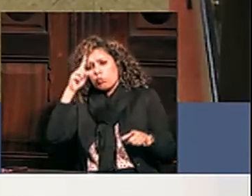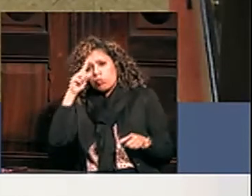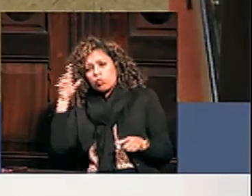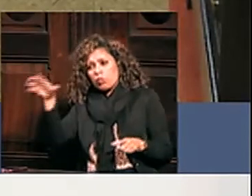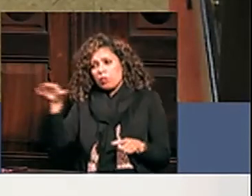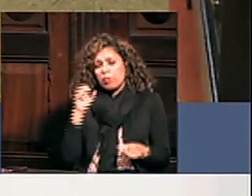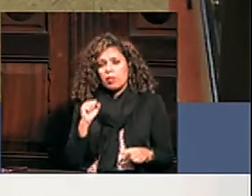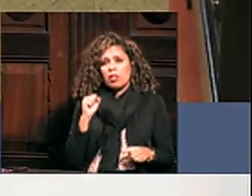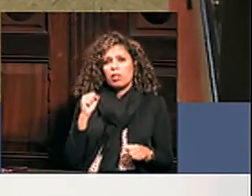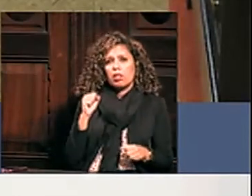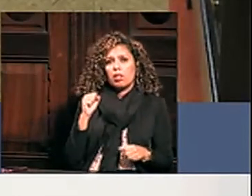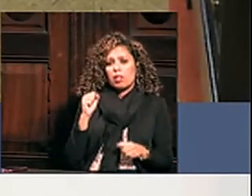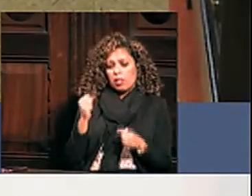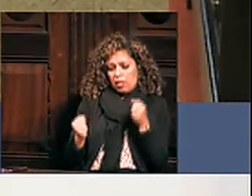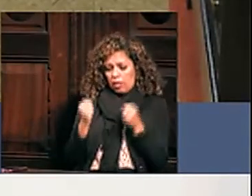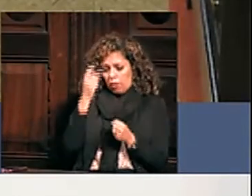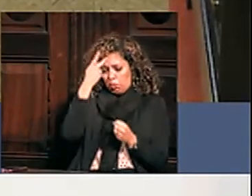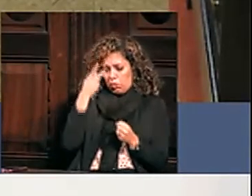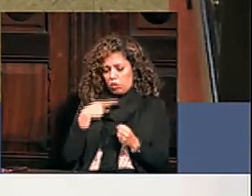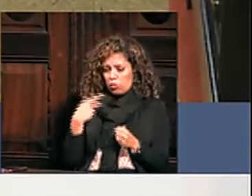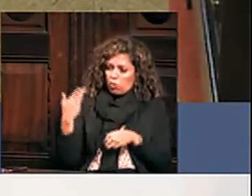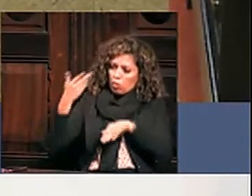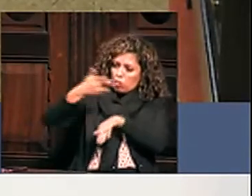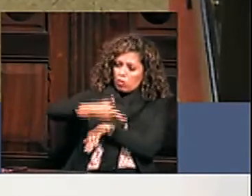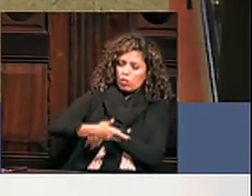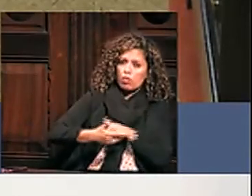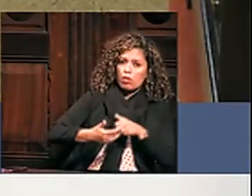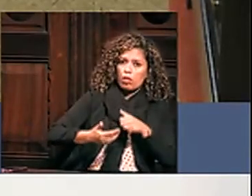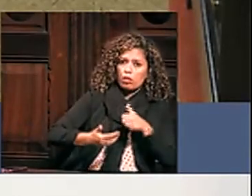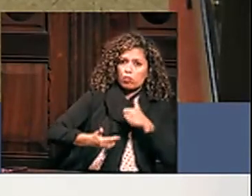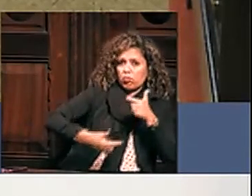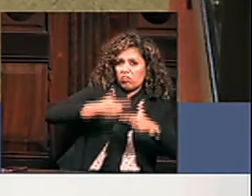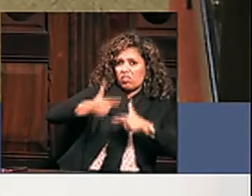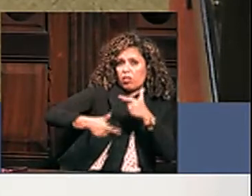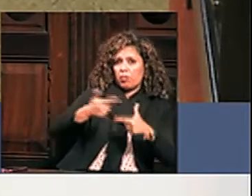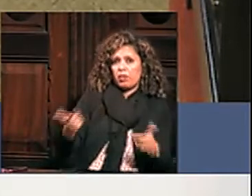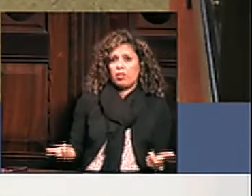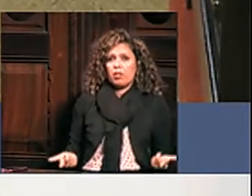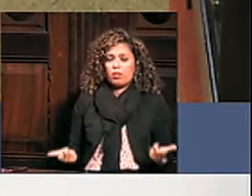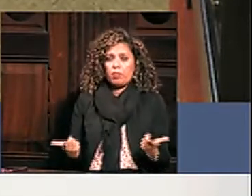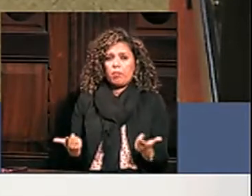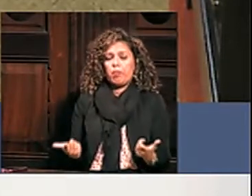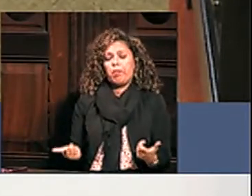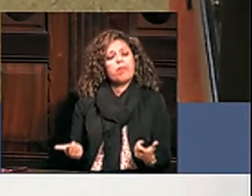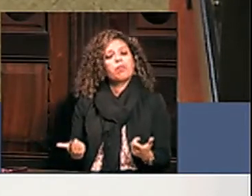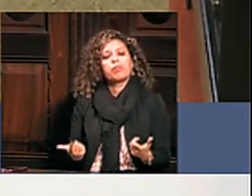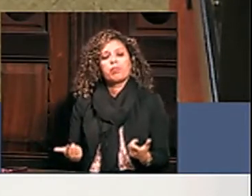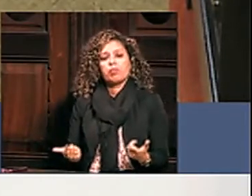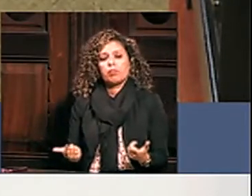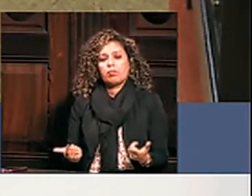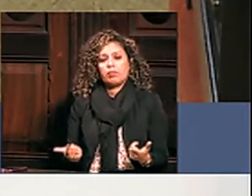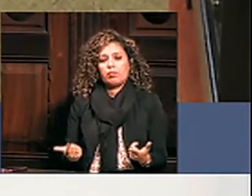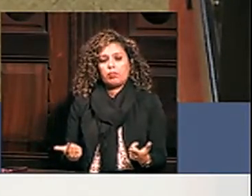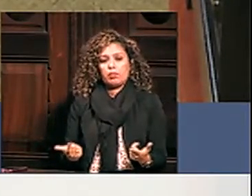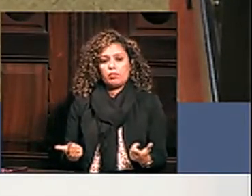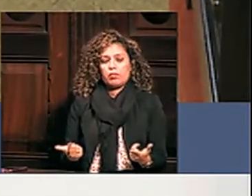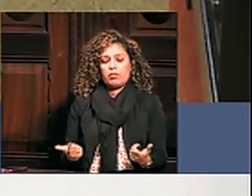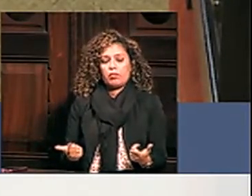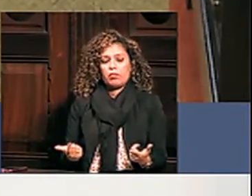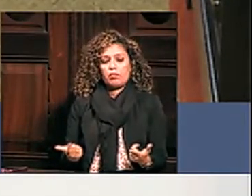região metropolitana e, como carregam muitos equipamentos, não dão para